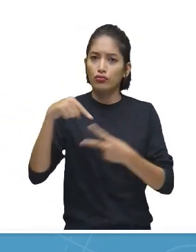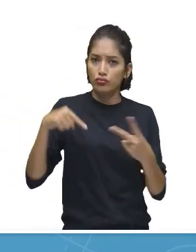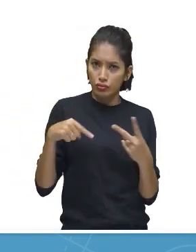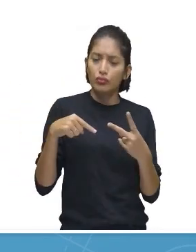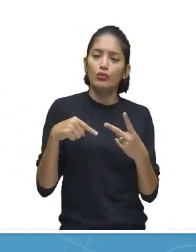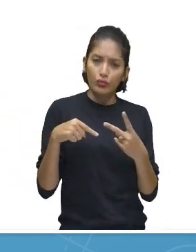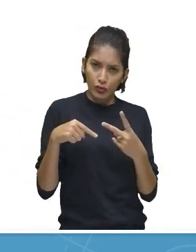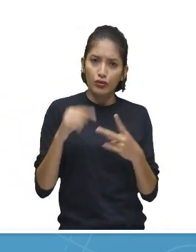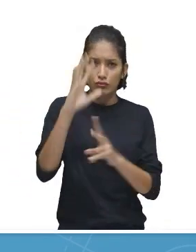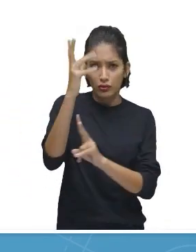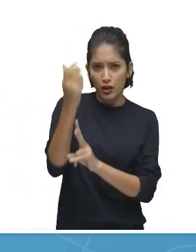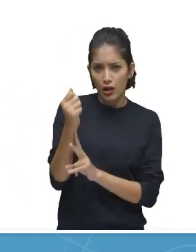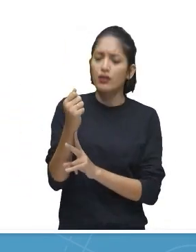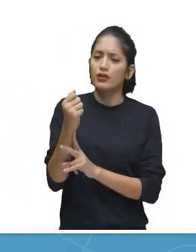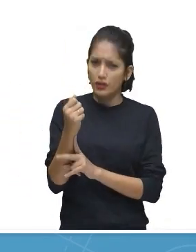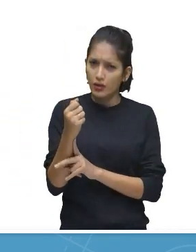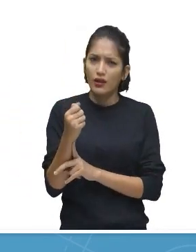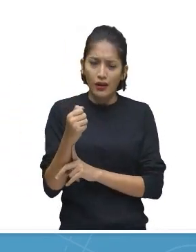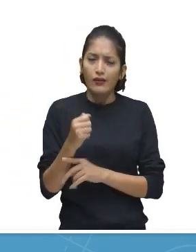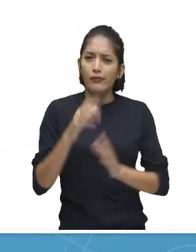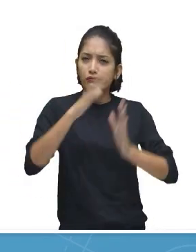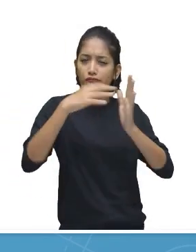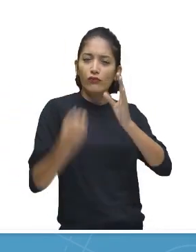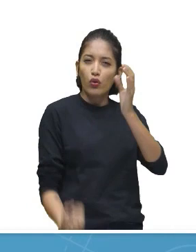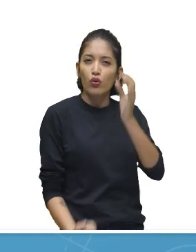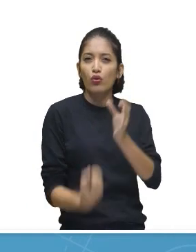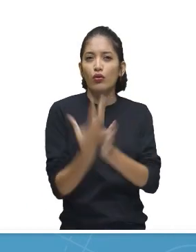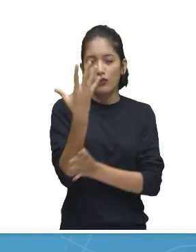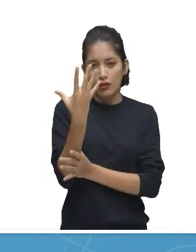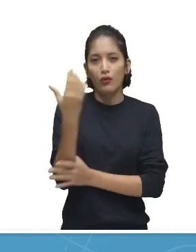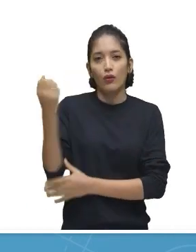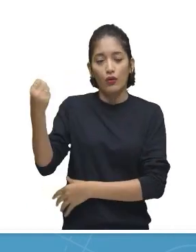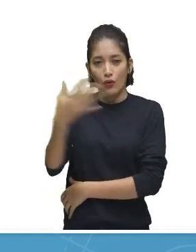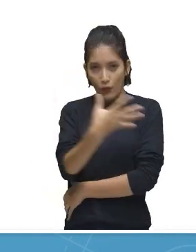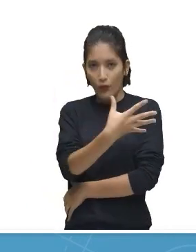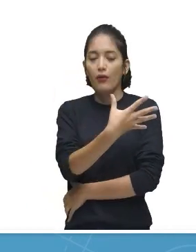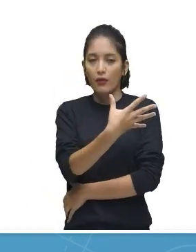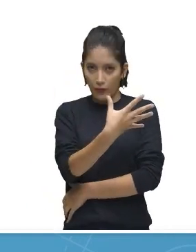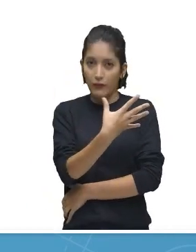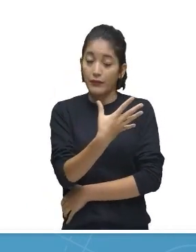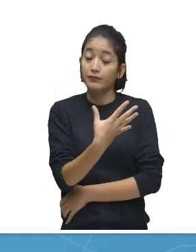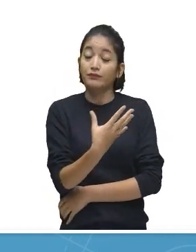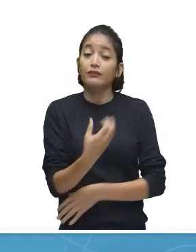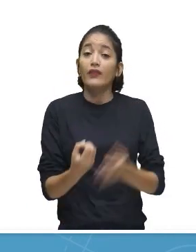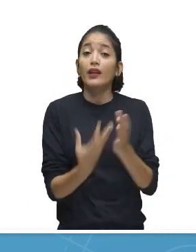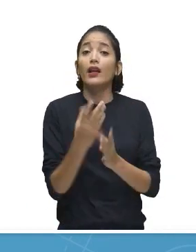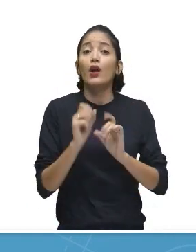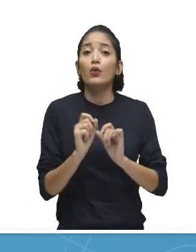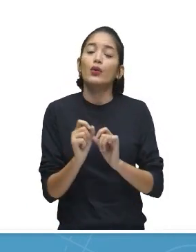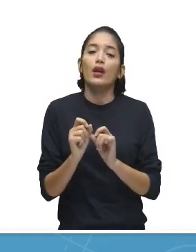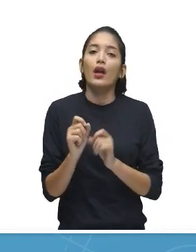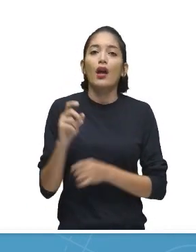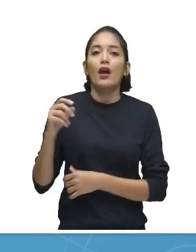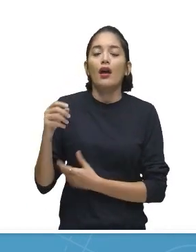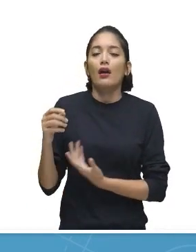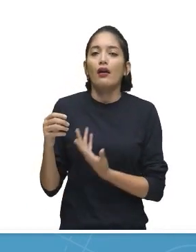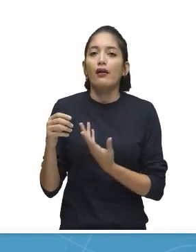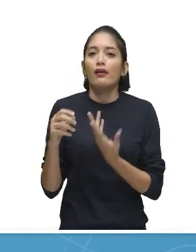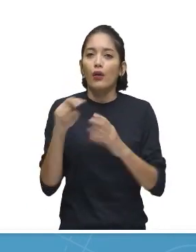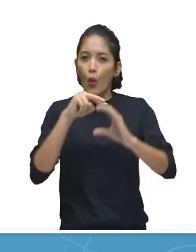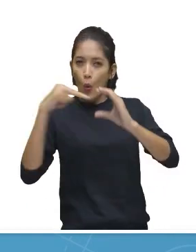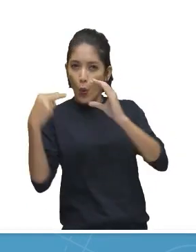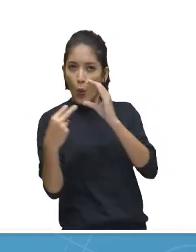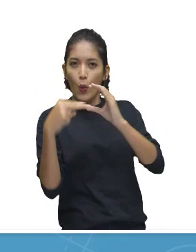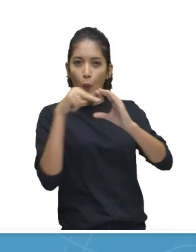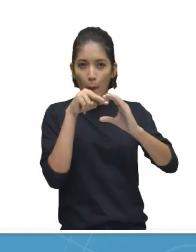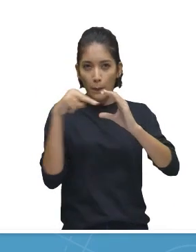eles inovaram na arte e criaram um movimento cubista, que através de